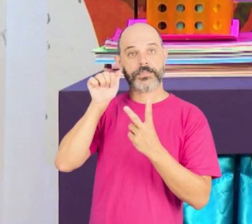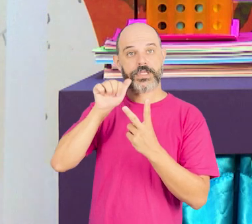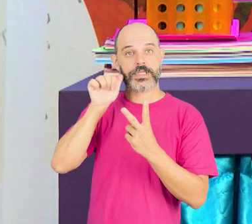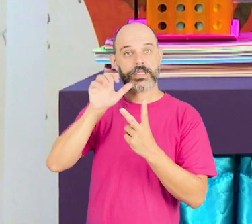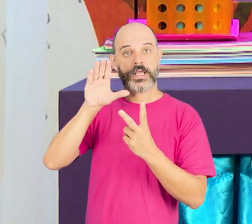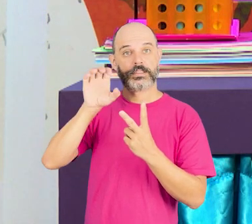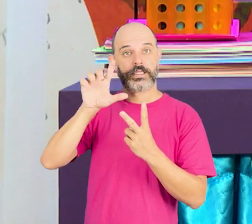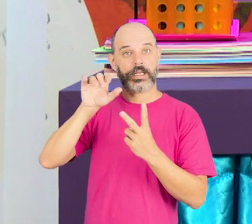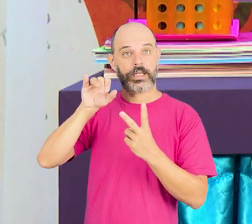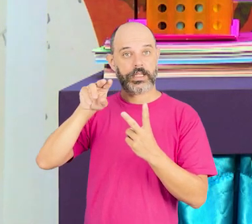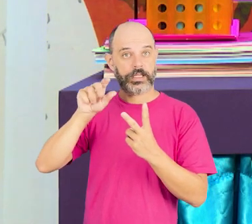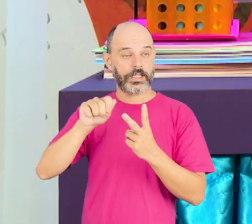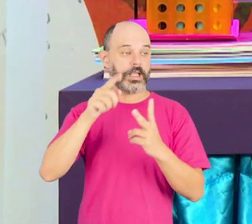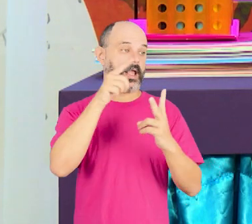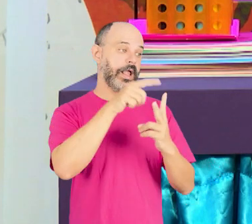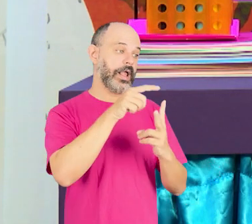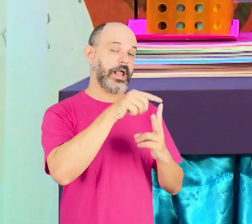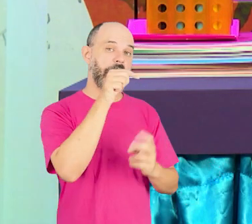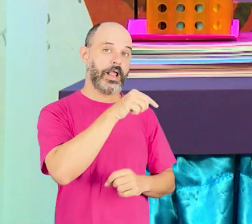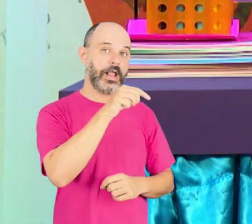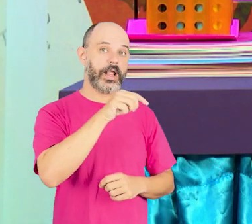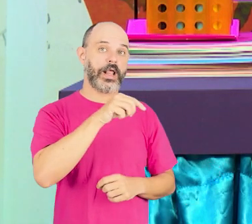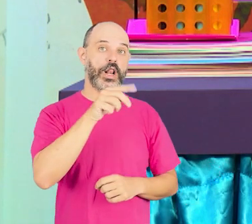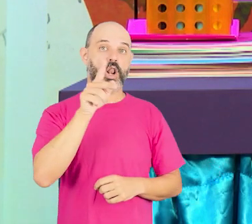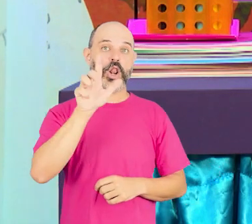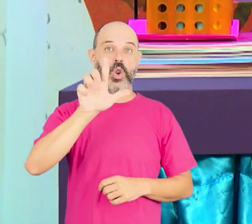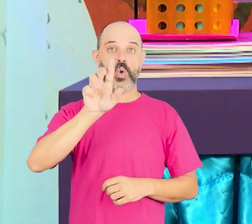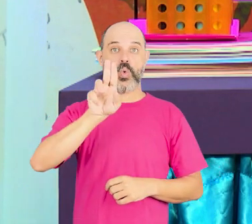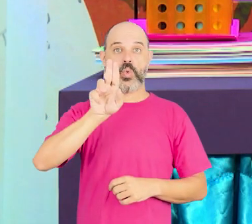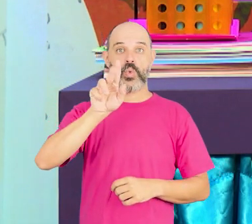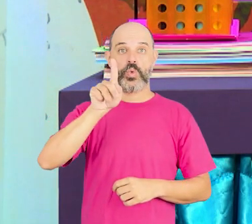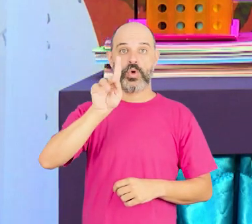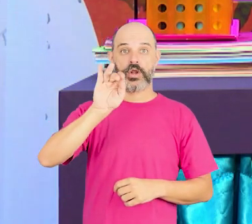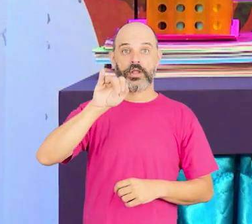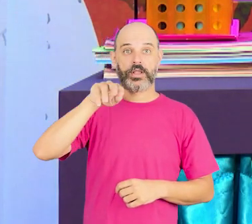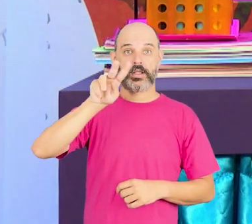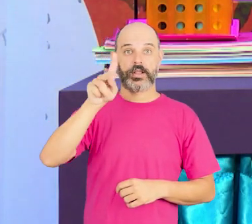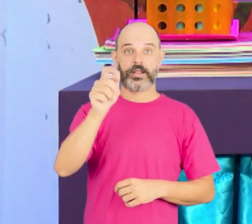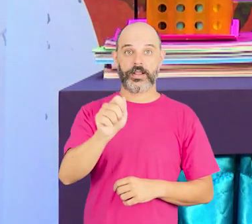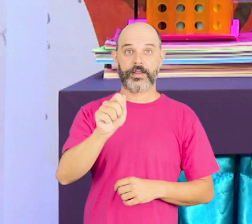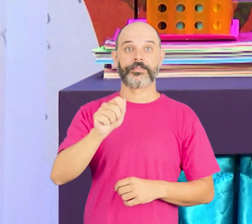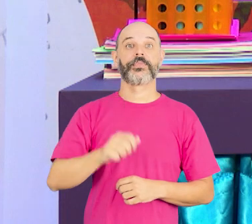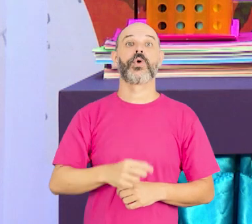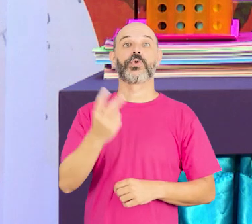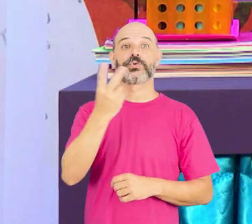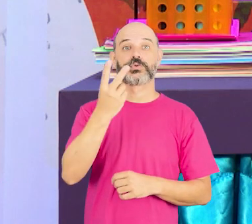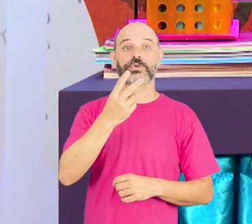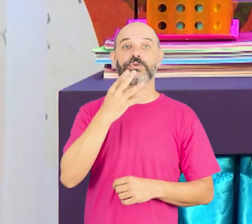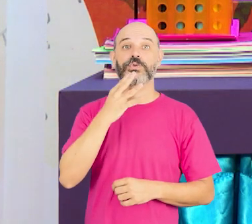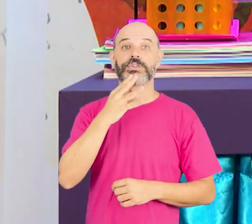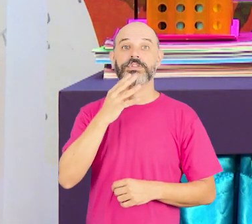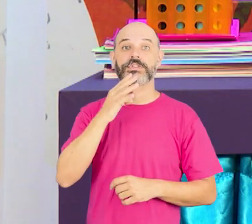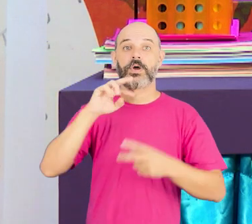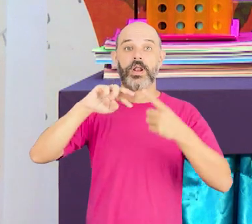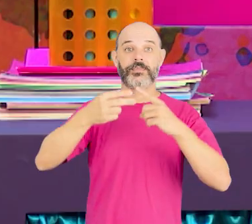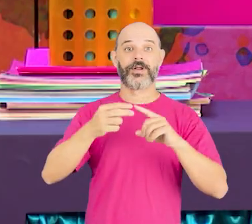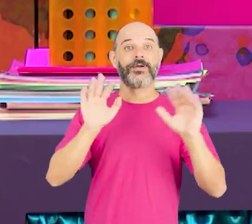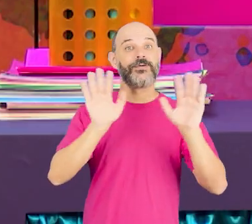e esse é o meu irmão Luquinha. Eu trouxe eles pra conhecerem o laboratório.